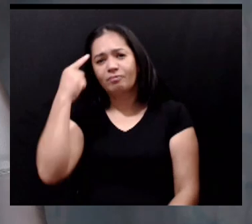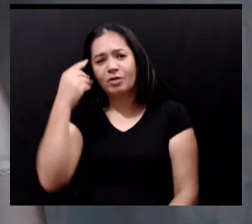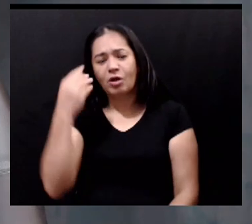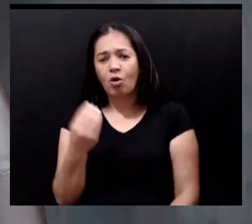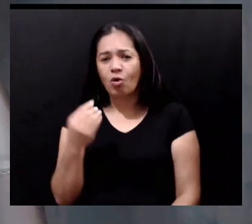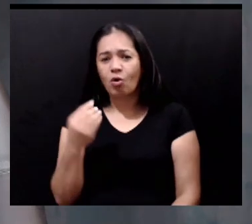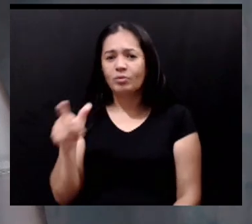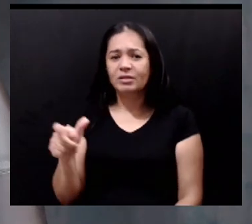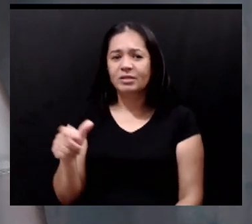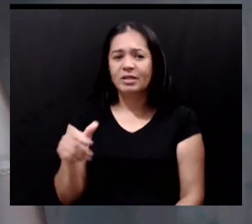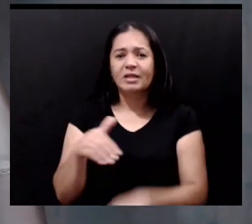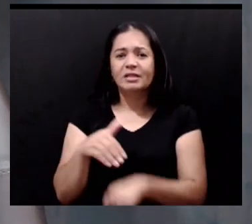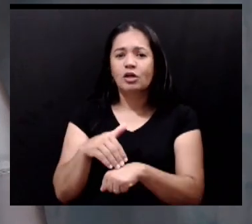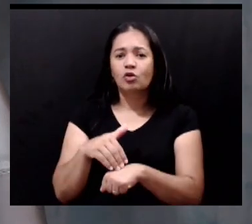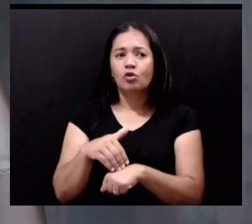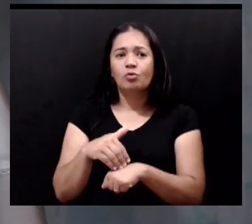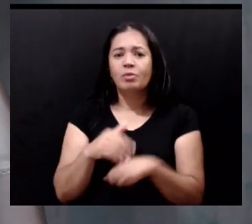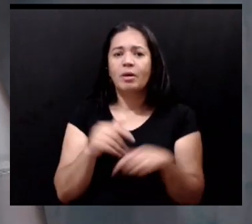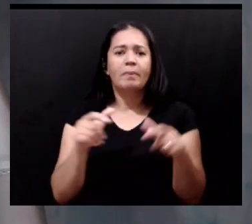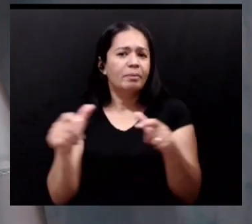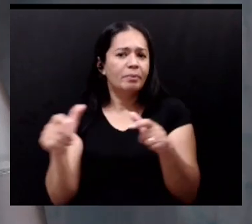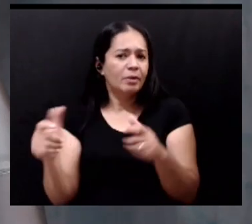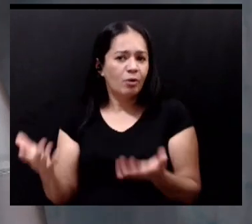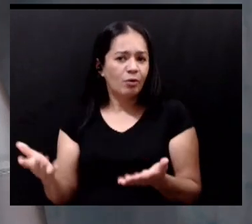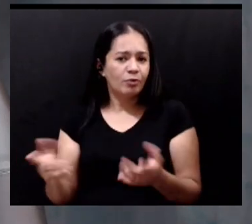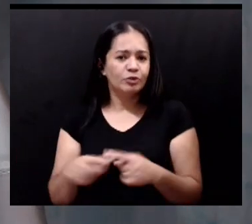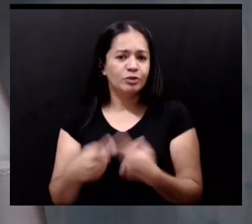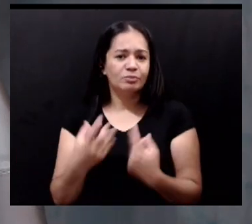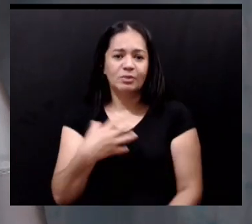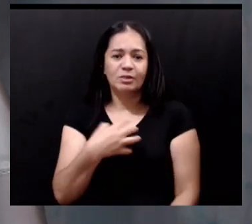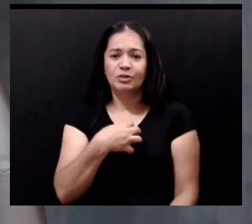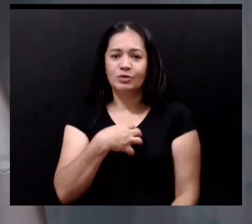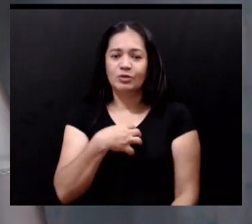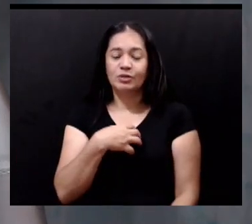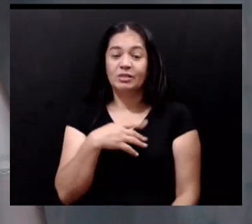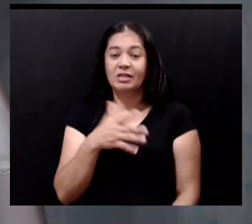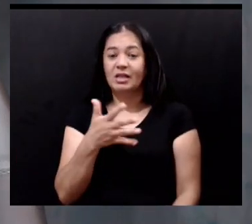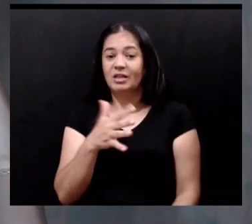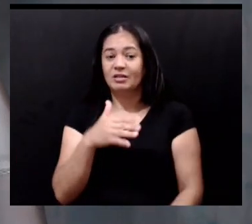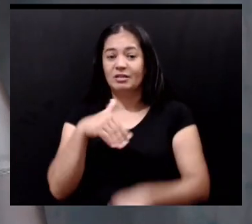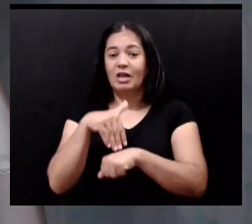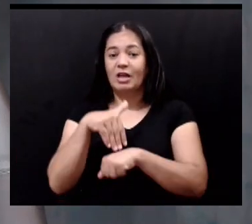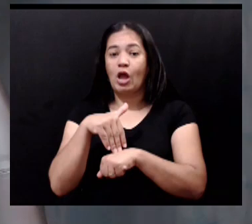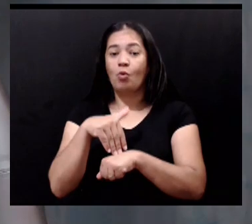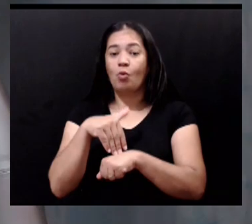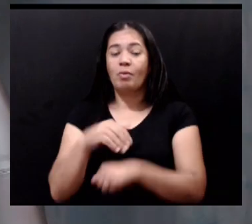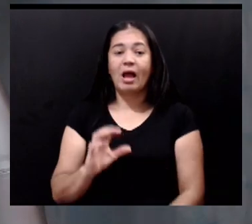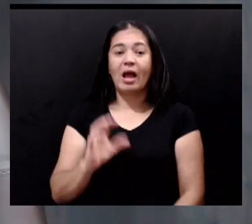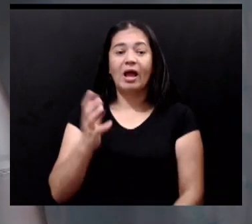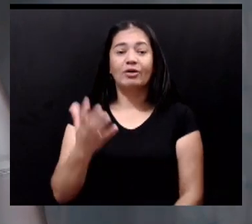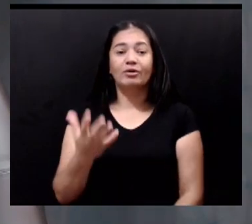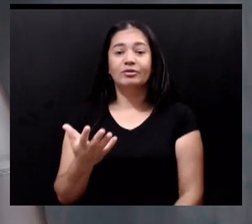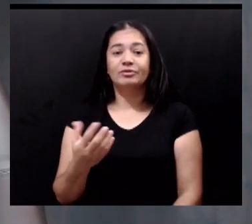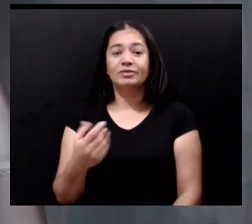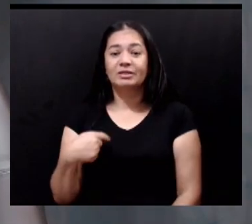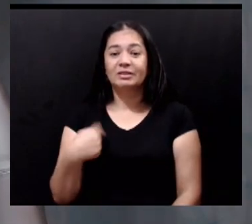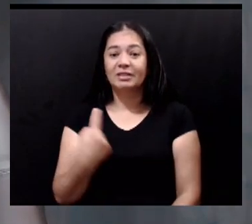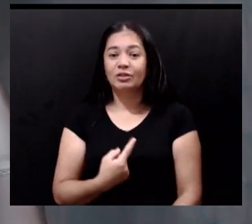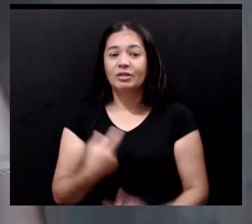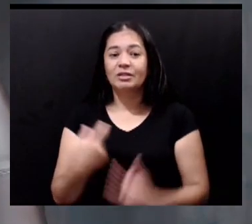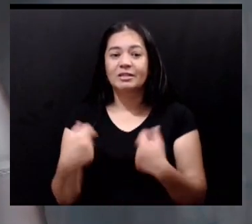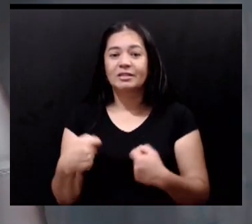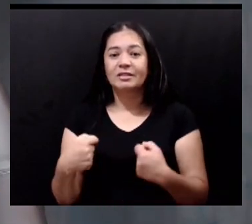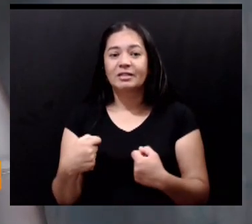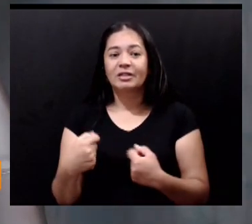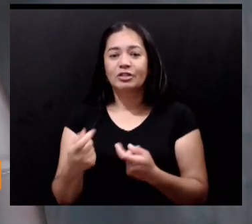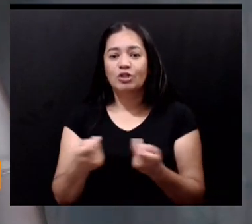foi, né? Mas eu sinto que muitas vezes a culpa ela vem na nossa necessidade talvez de controlar, de